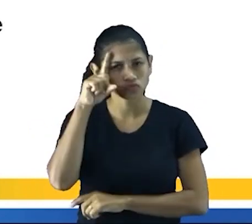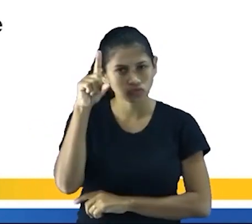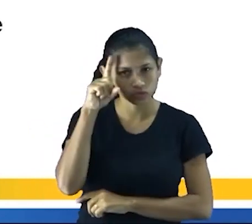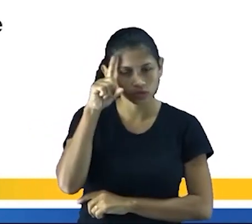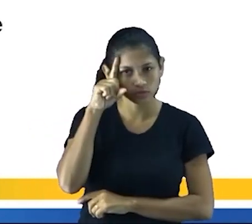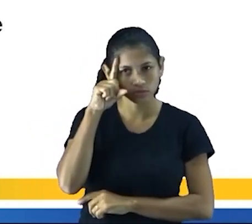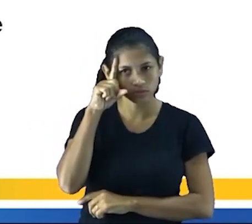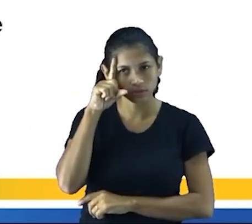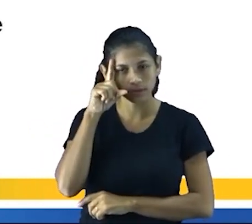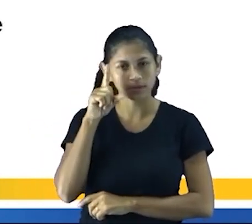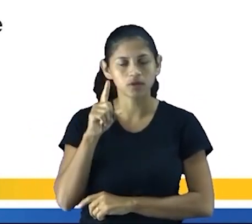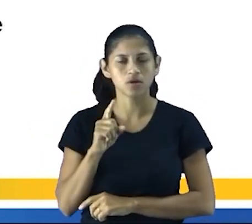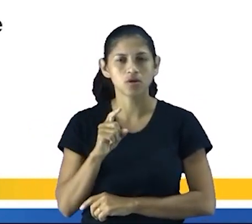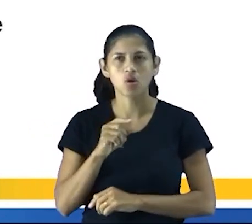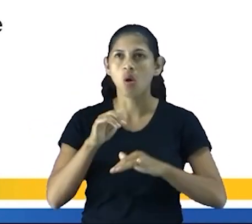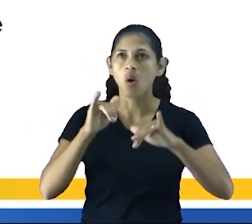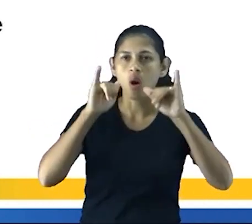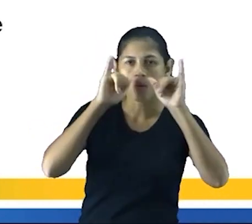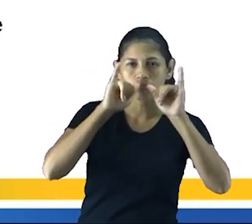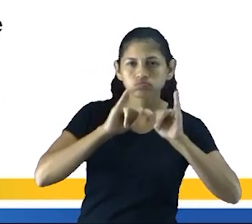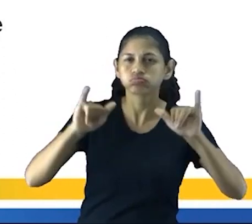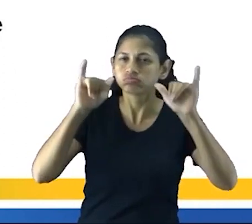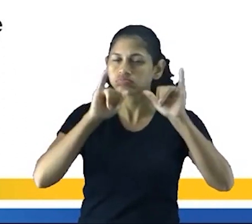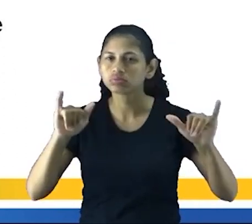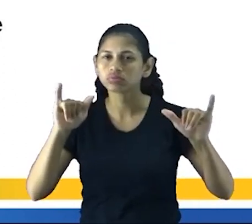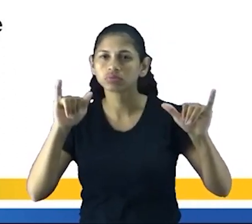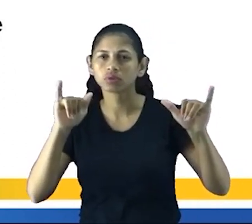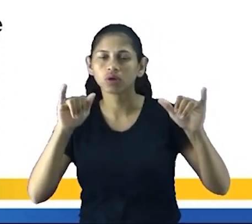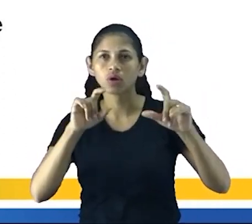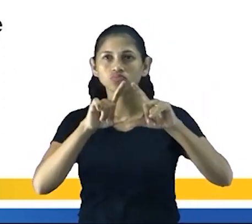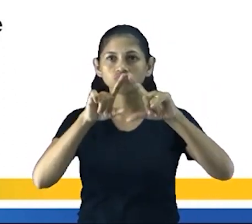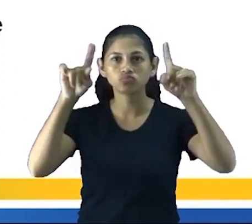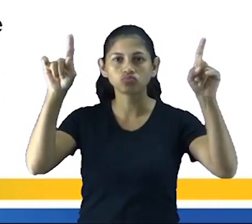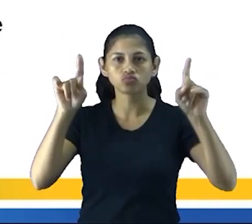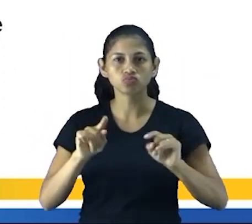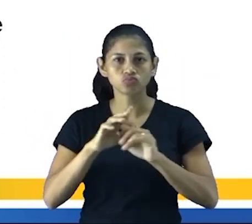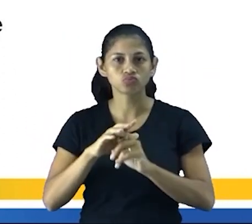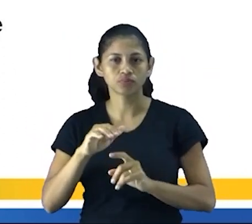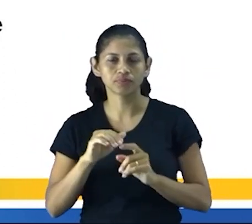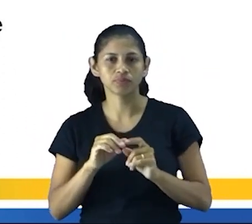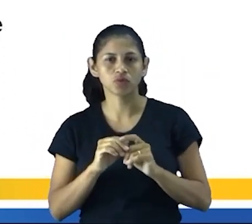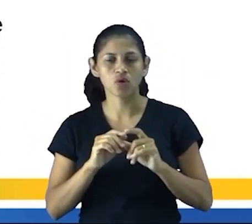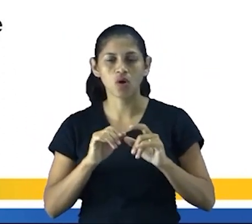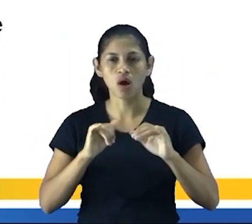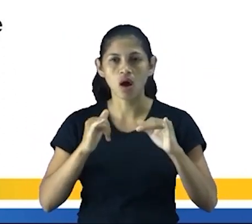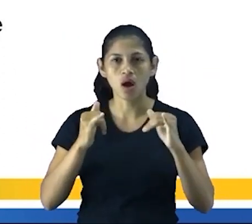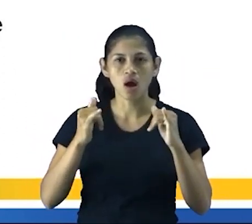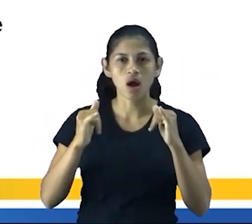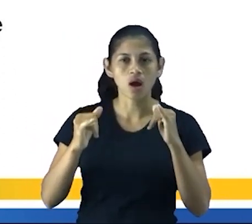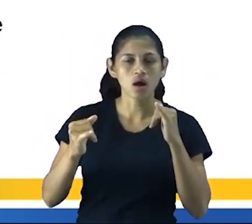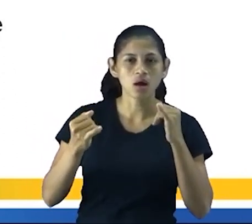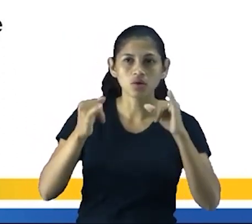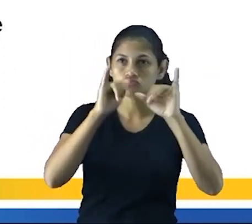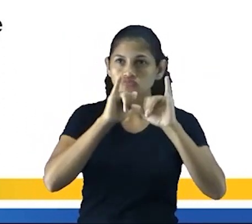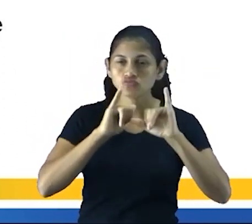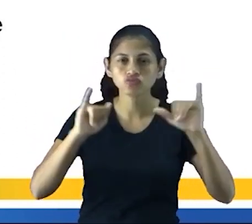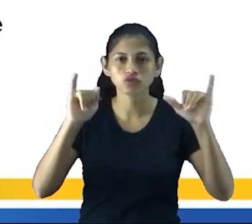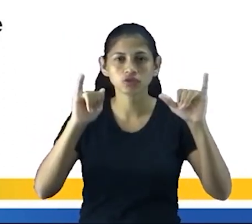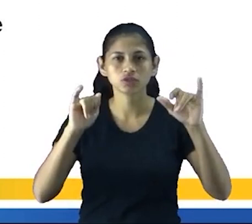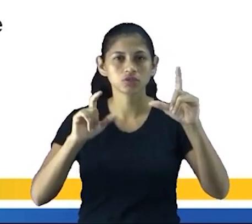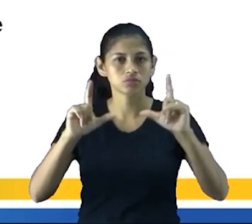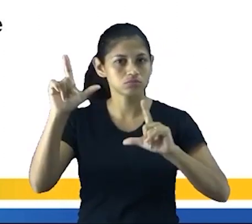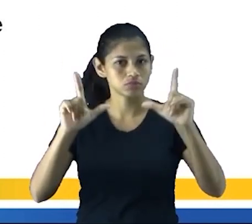cotidiano, seja uma propaganda, um outdoor, né, seja uma notícia na TV. Cada um deles vai possuir